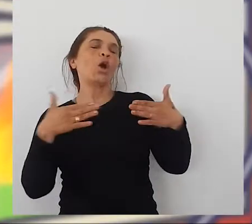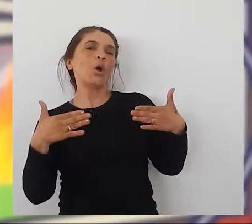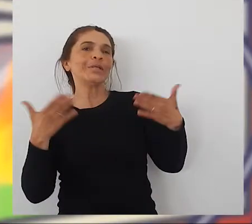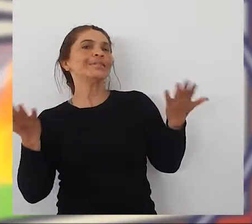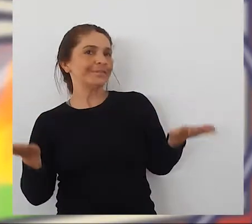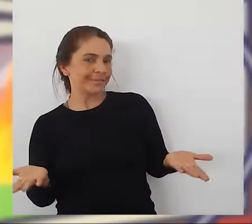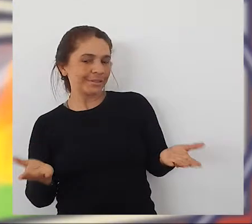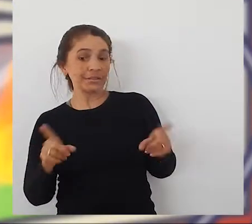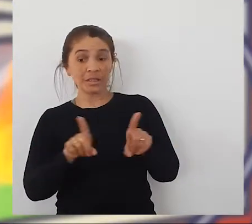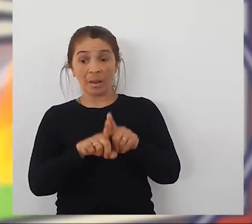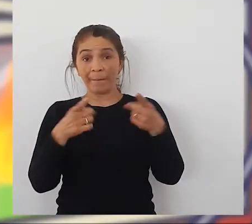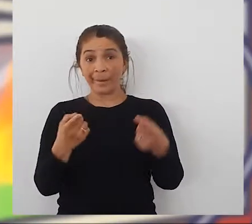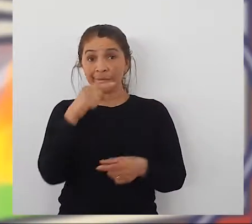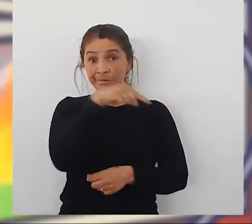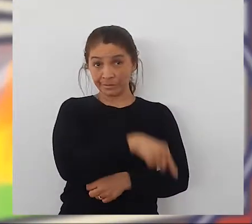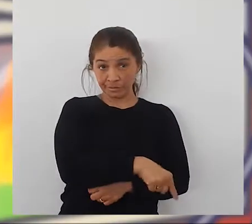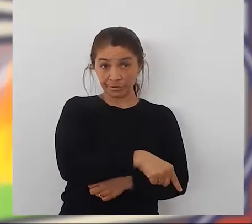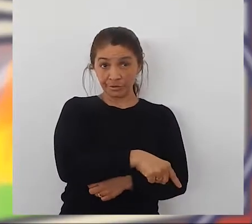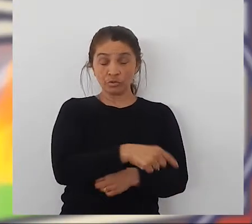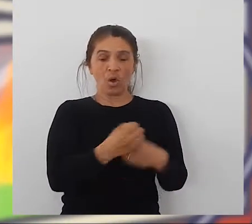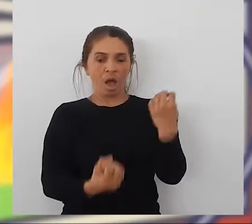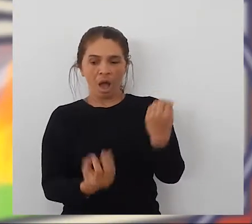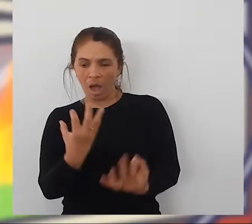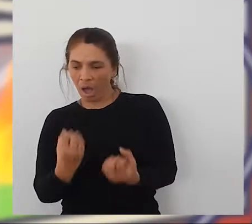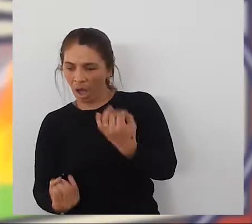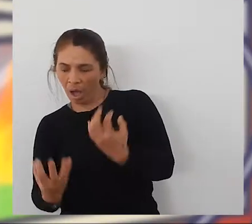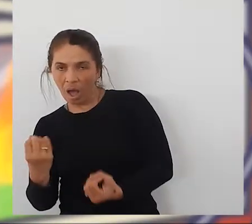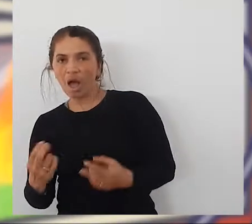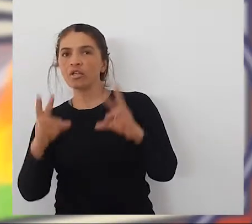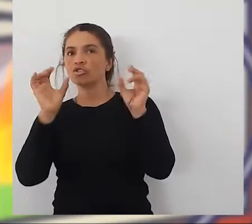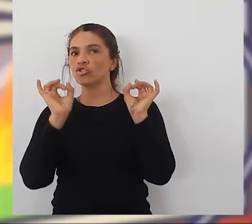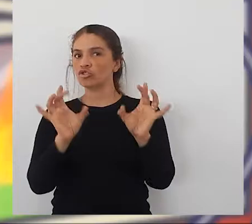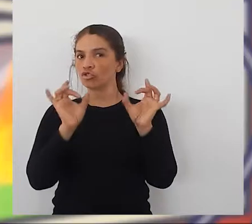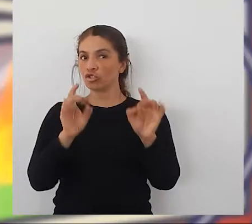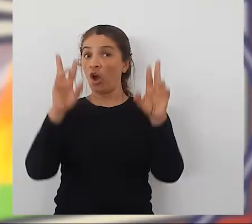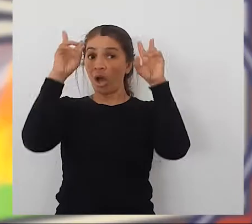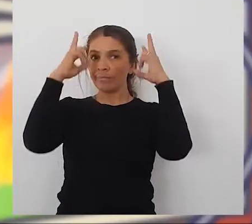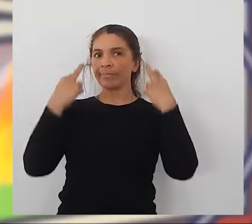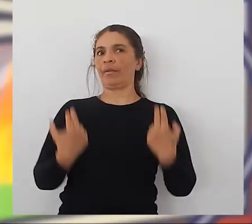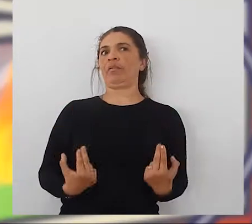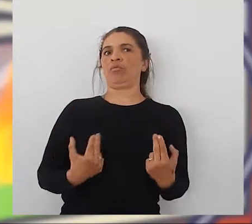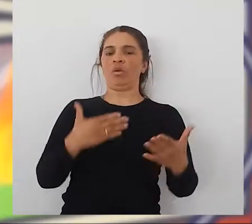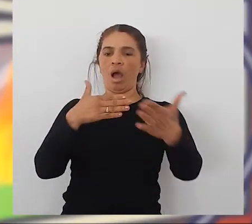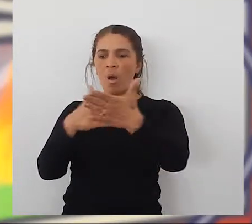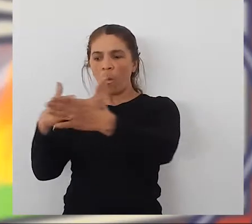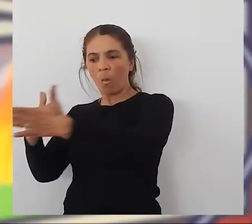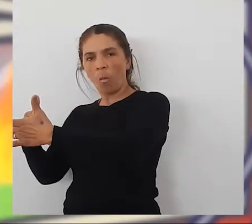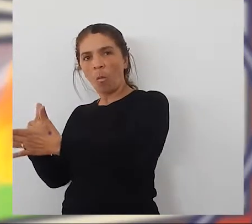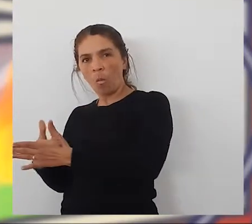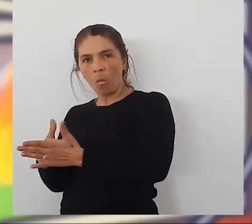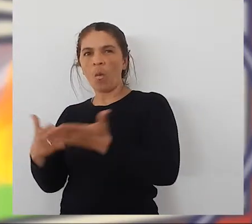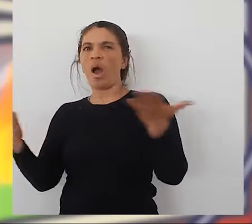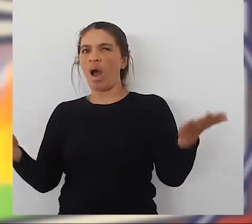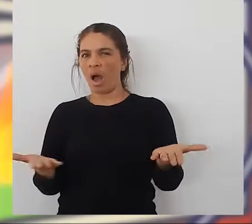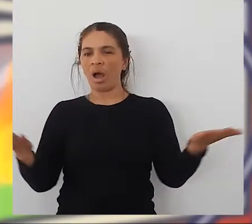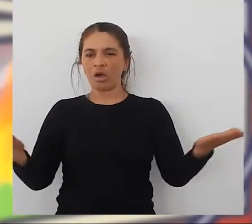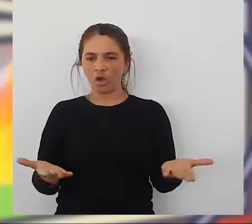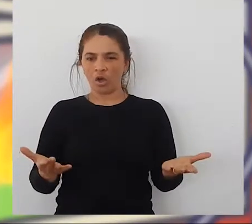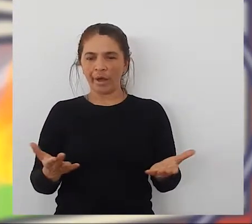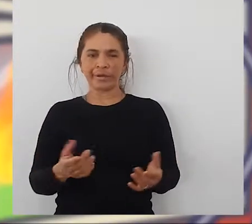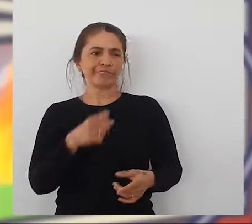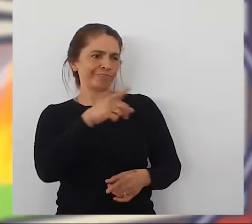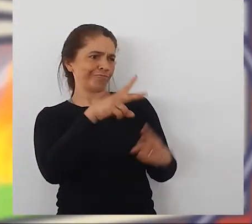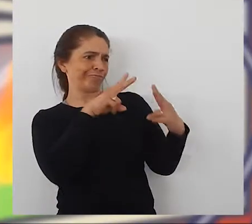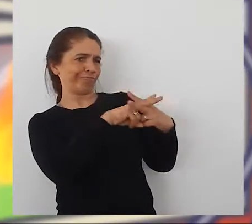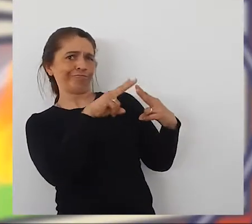Com licença, mas isso apenas quando o incêndio é causado de forma natural ou controlada. Agora, fogo em função